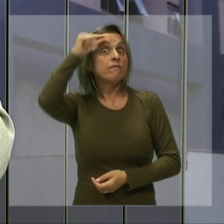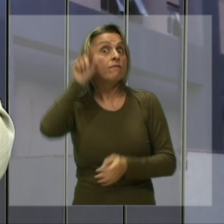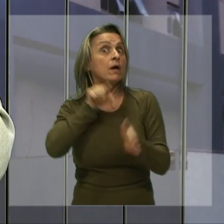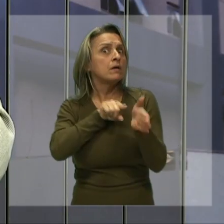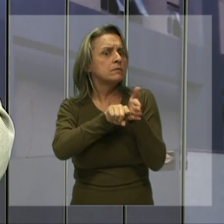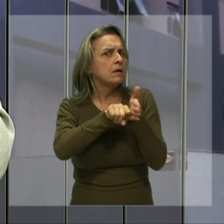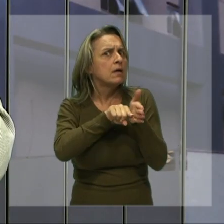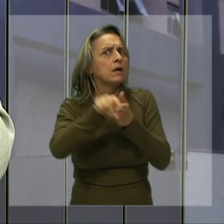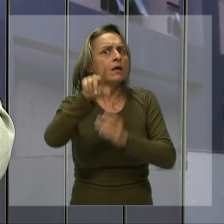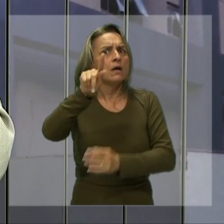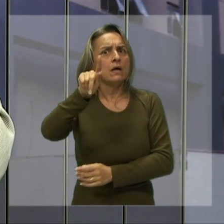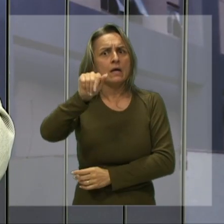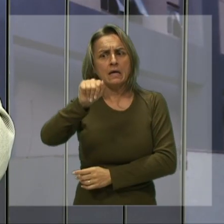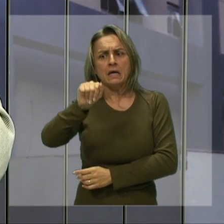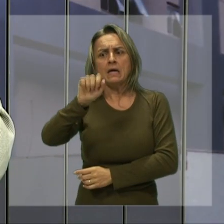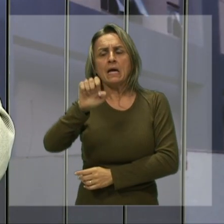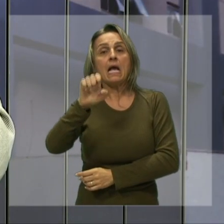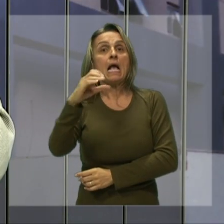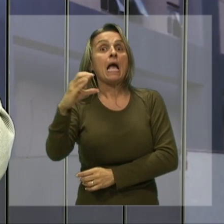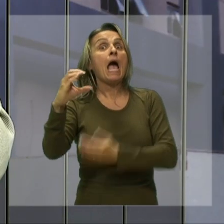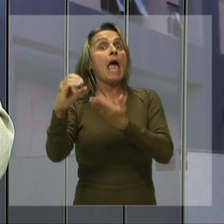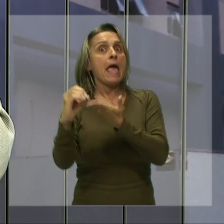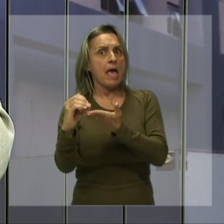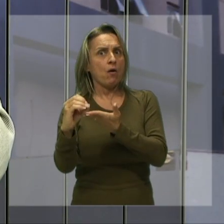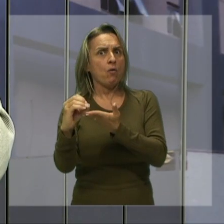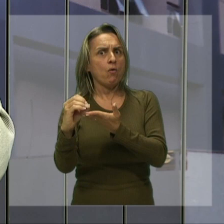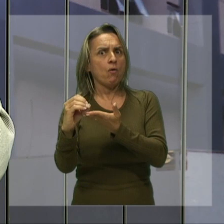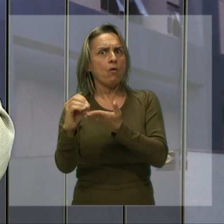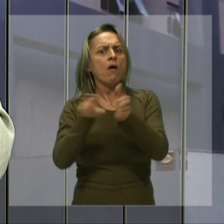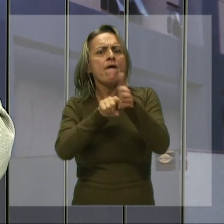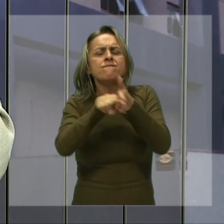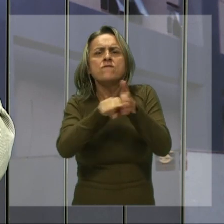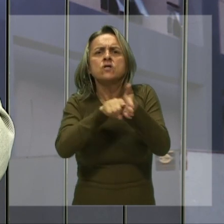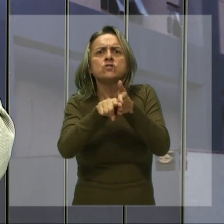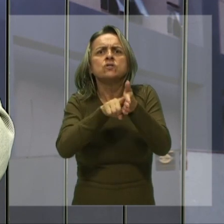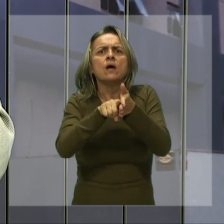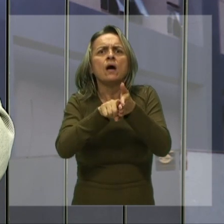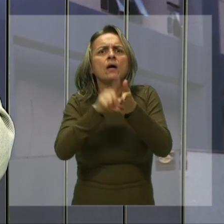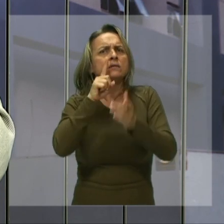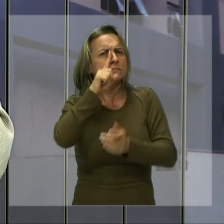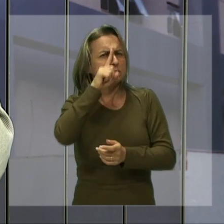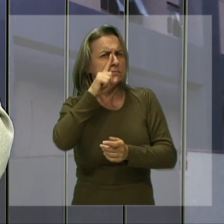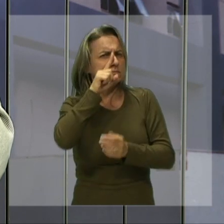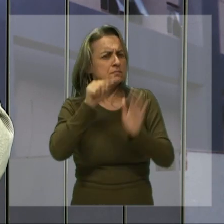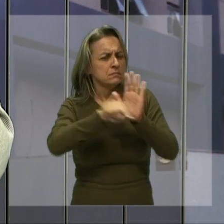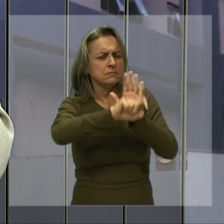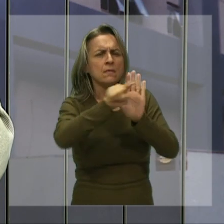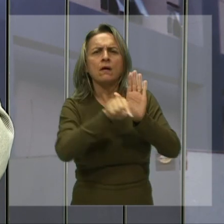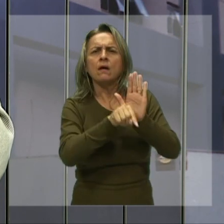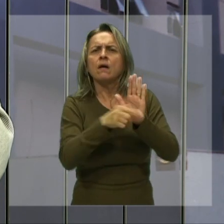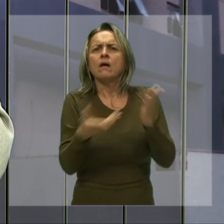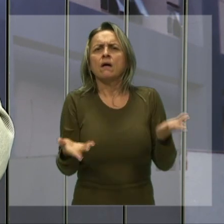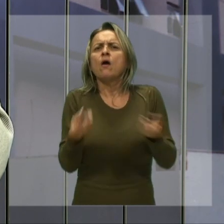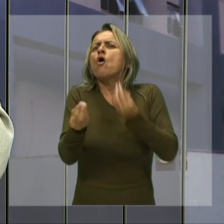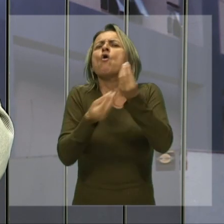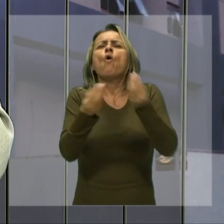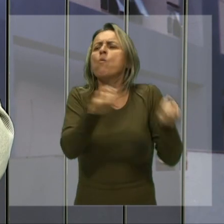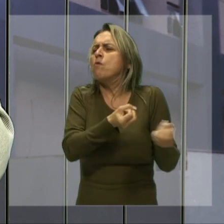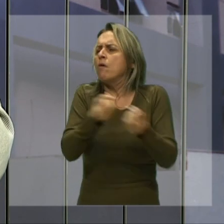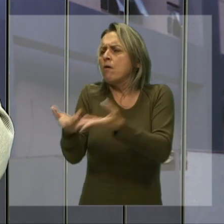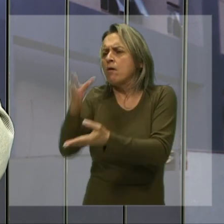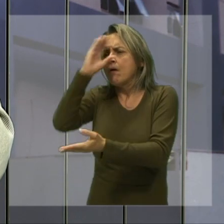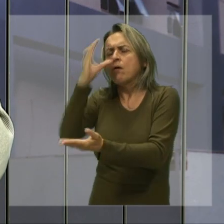investigado pelo GAECO e pela Justiça Eleitoral. Como é que eu vou dar 500 milhões na mão dele para ele administrar sem passar pela Câmara? Isso é